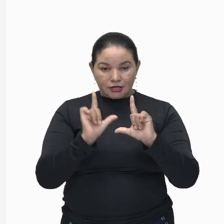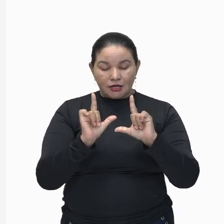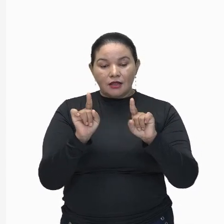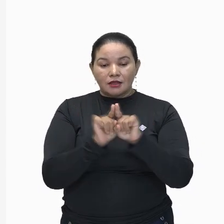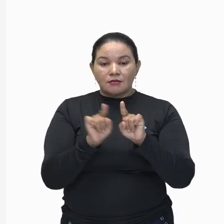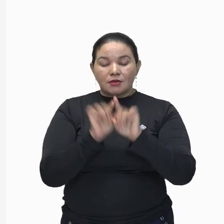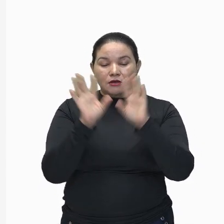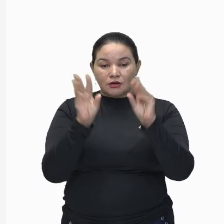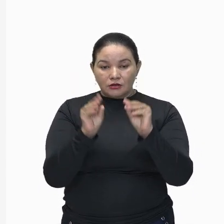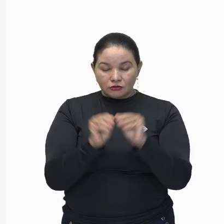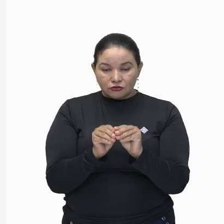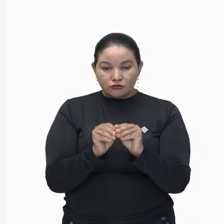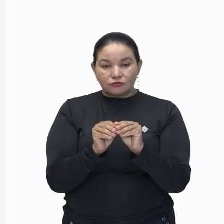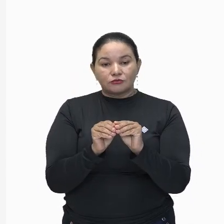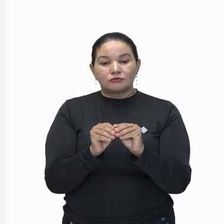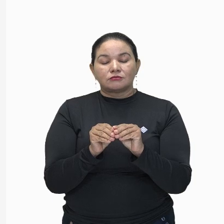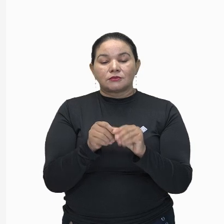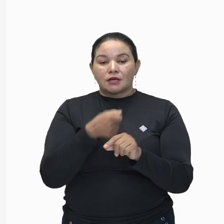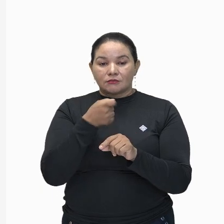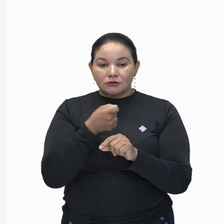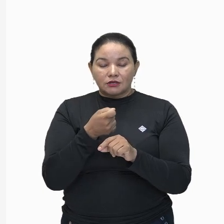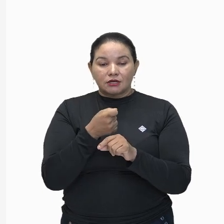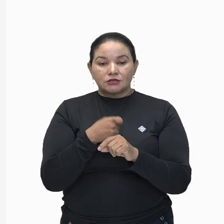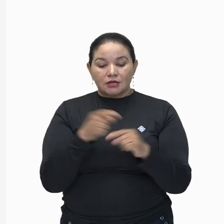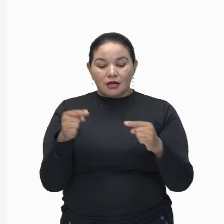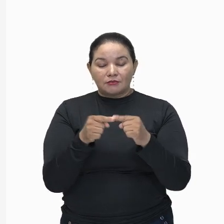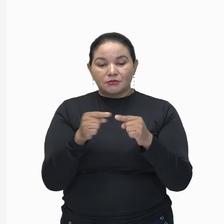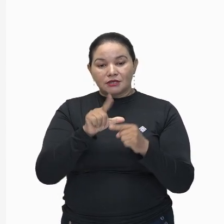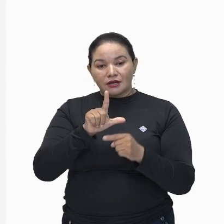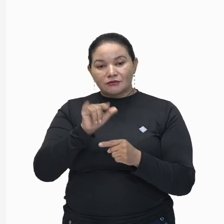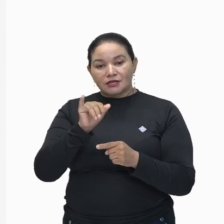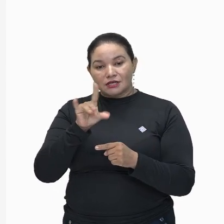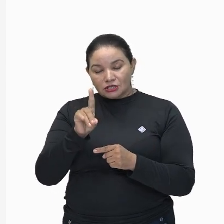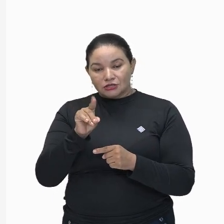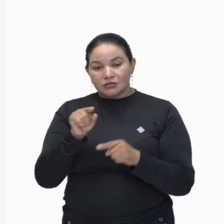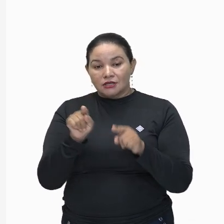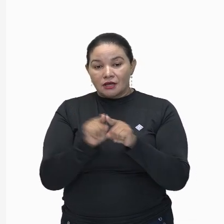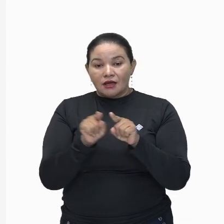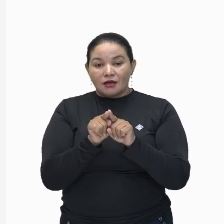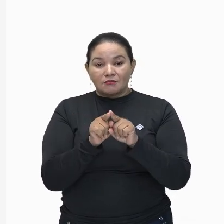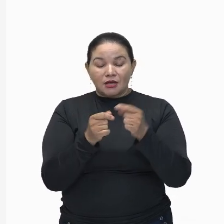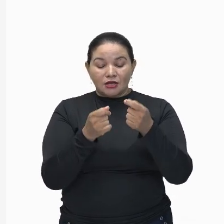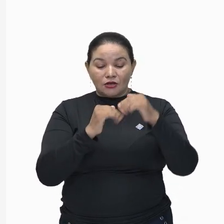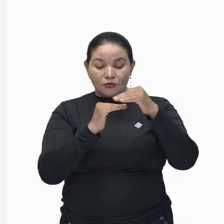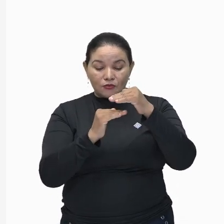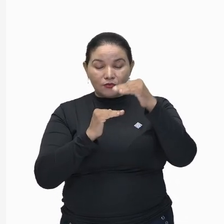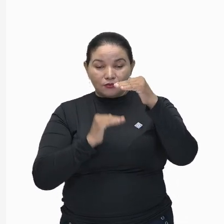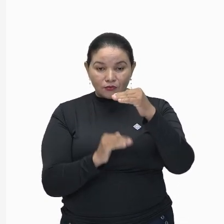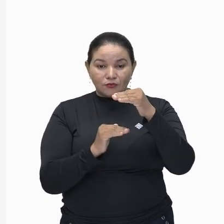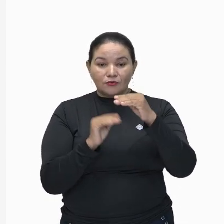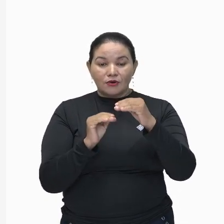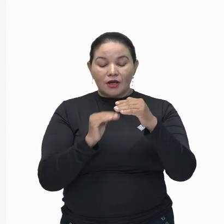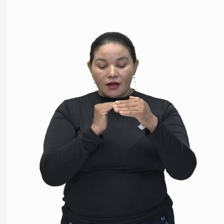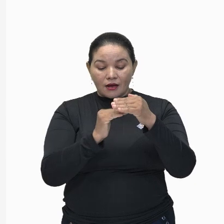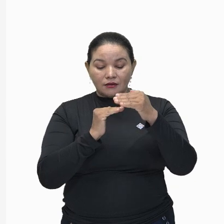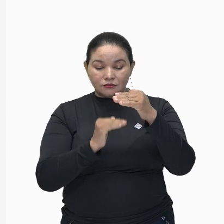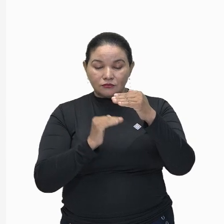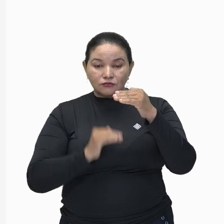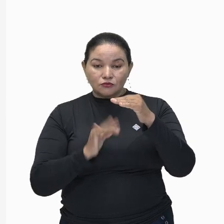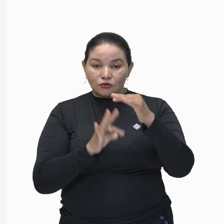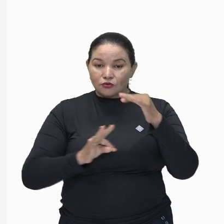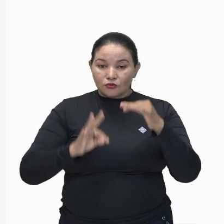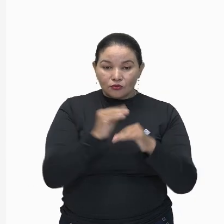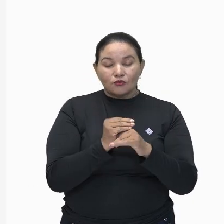que é o lead, ele vai trazer o corpo do texto, que é longo, dividido em seções, né? Então, são